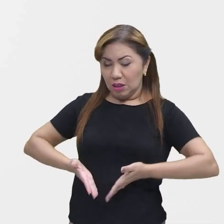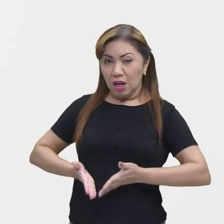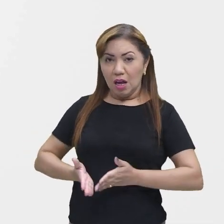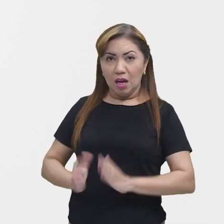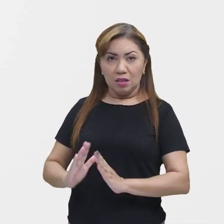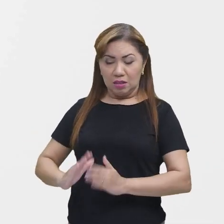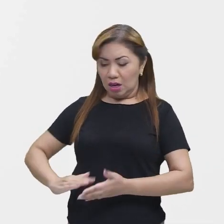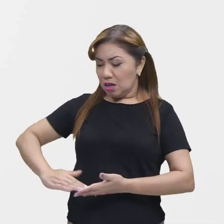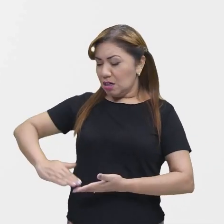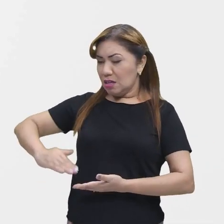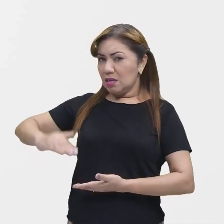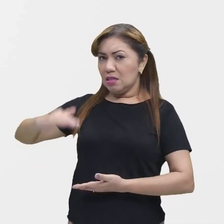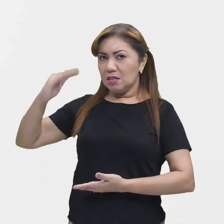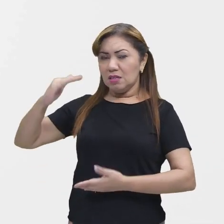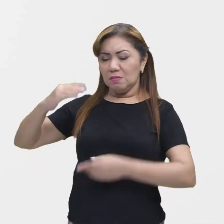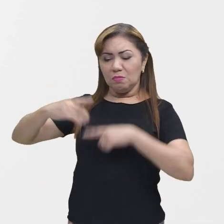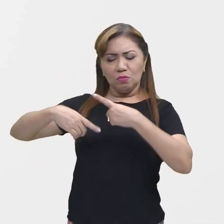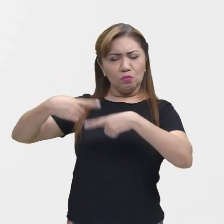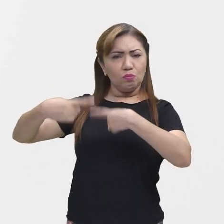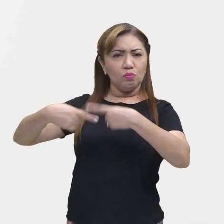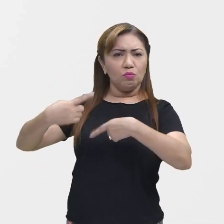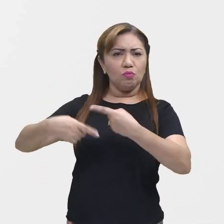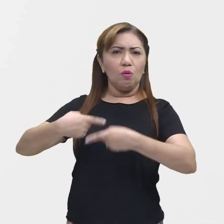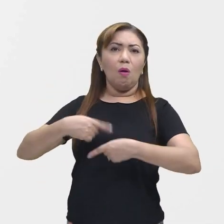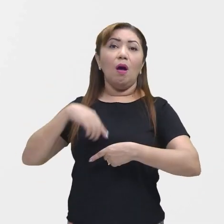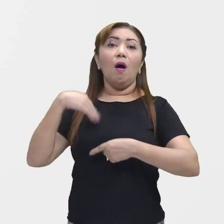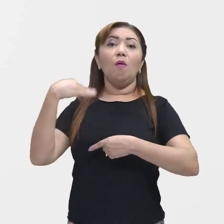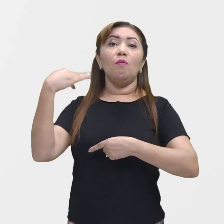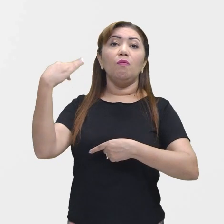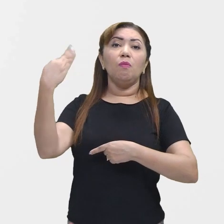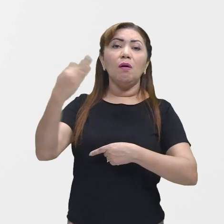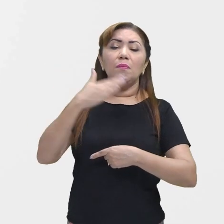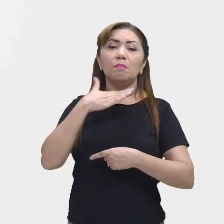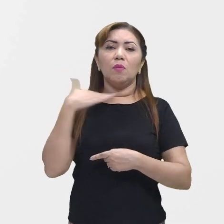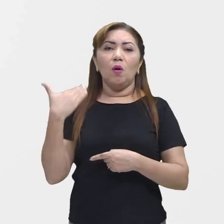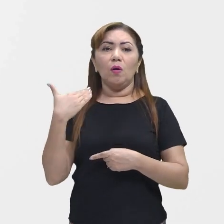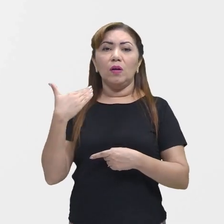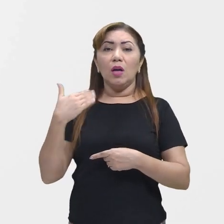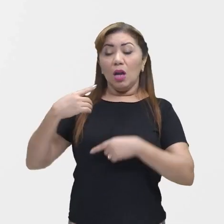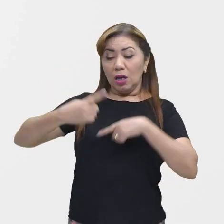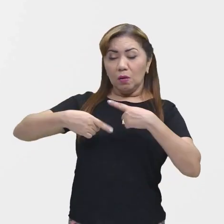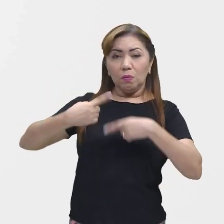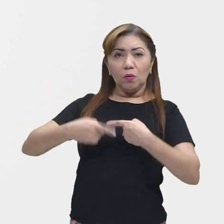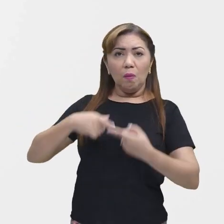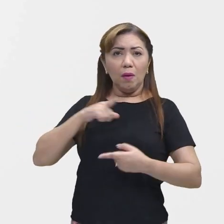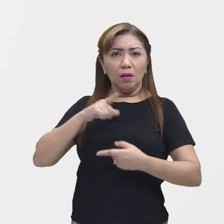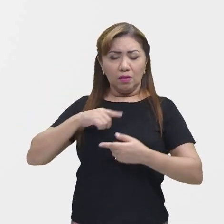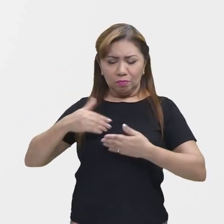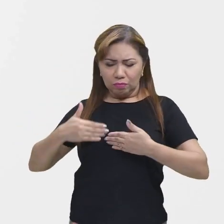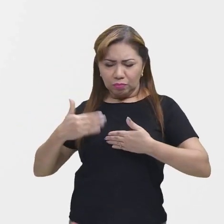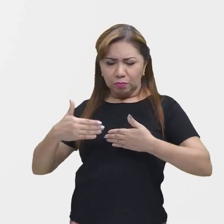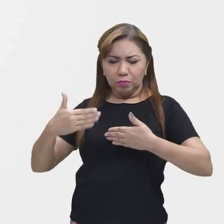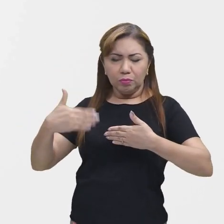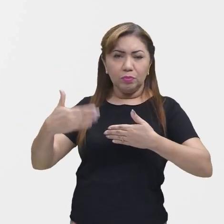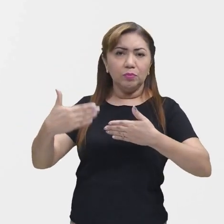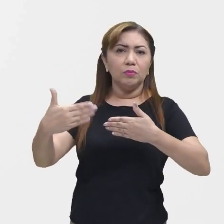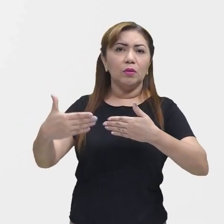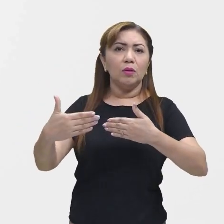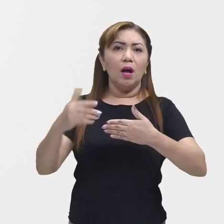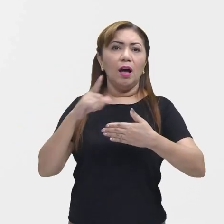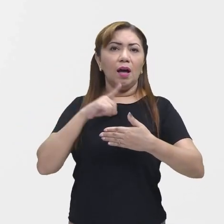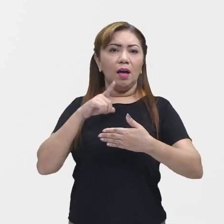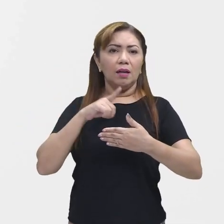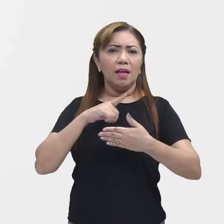a espécie continue por meio de seus descendentes. Para acontecer a reprodução, são